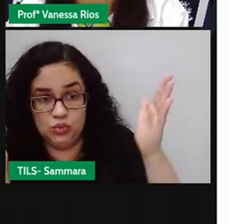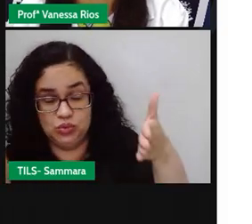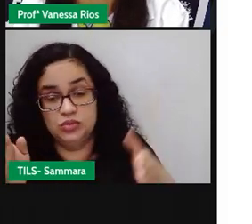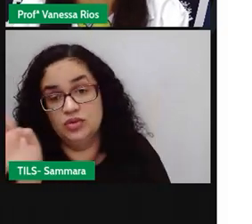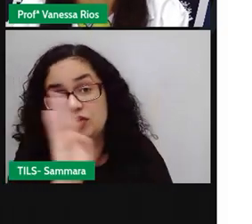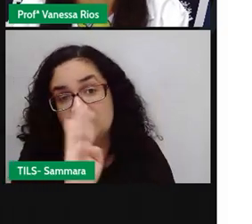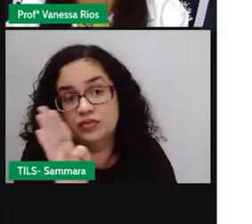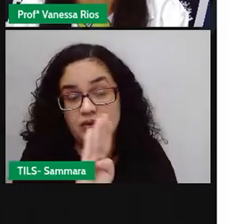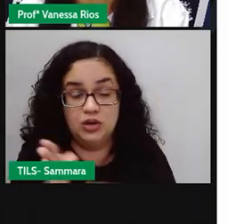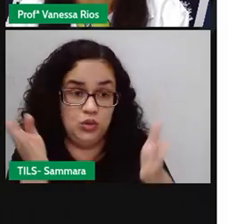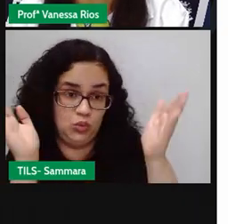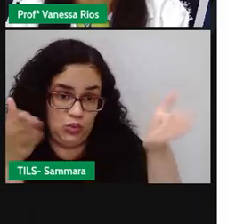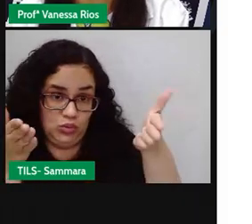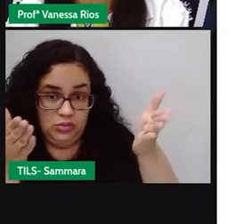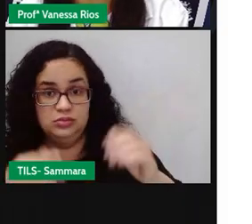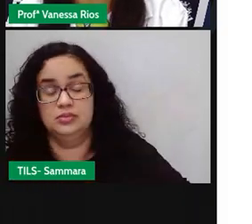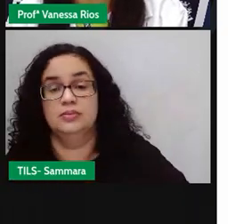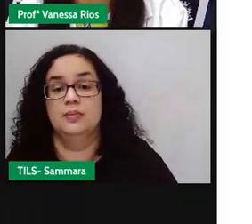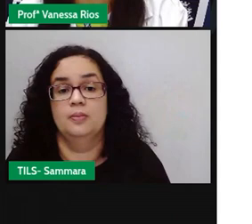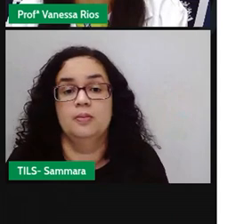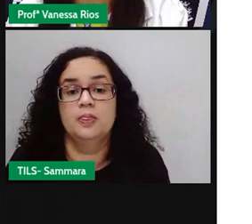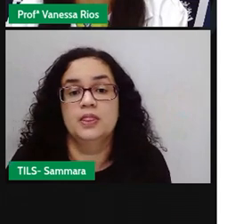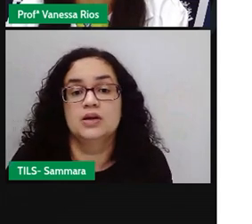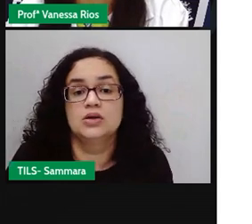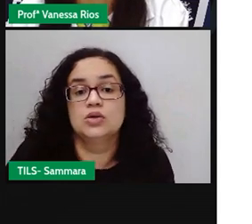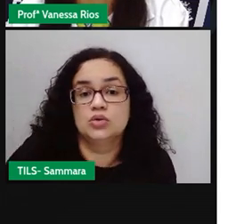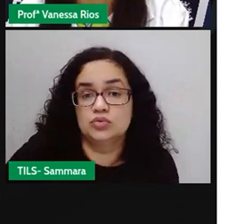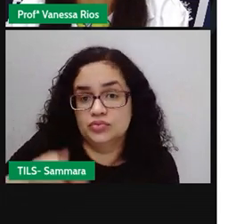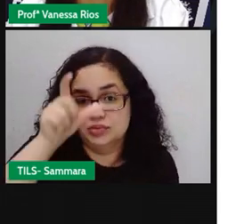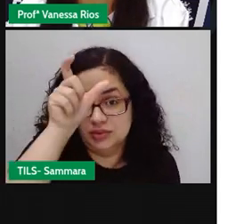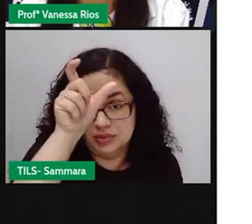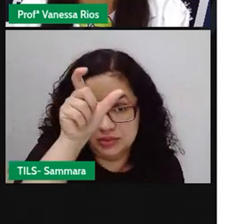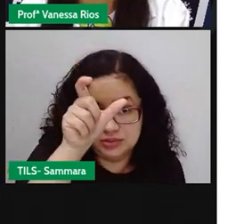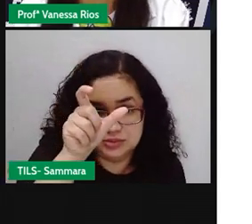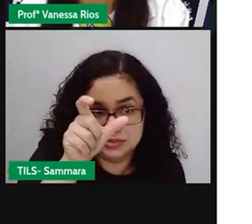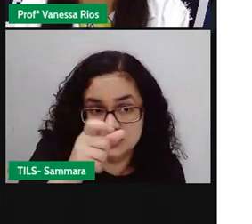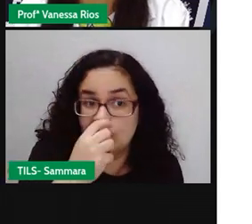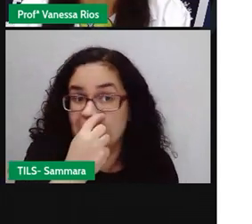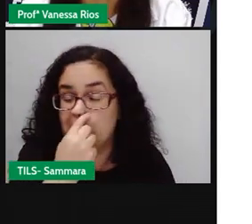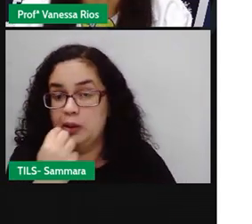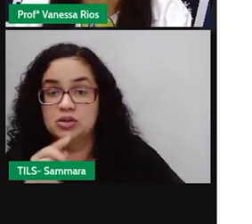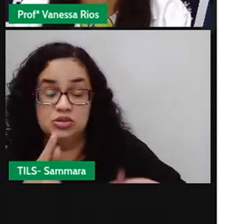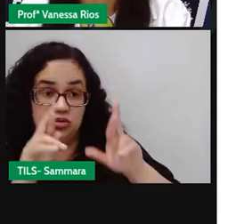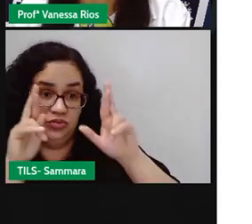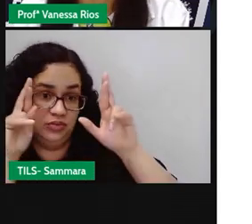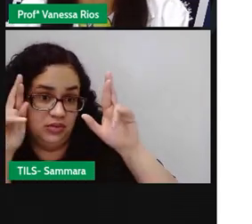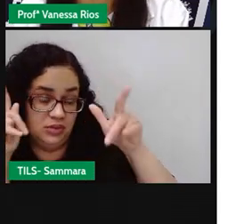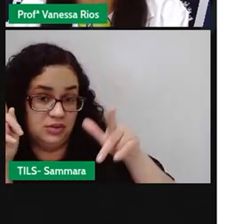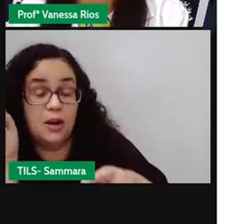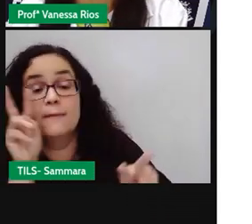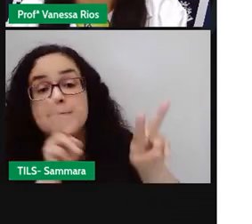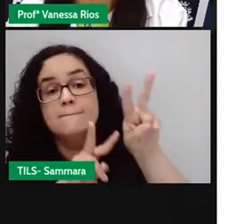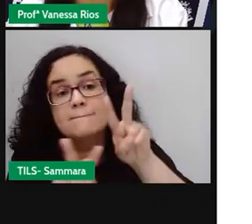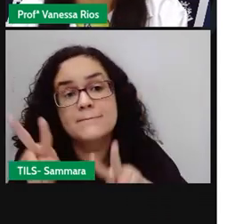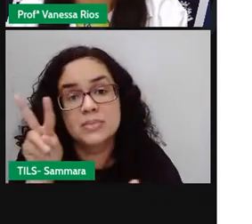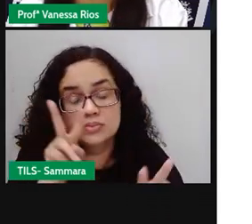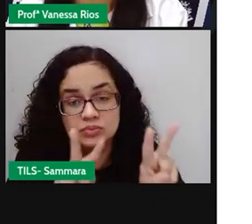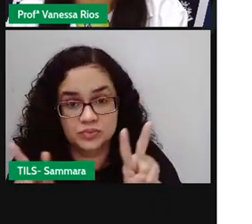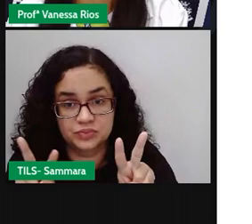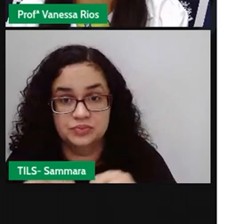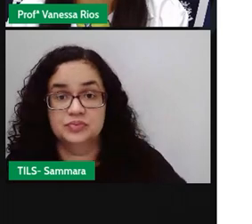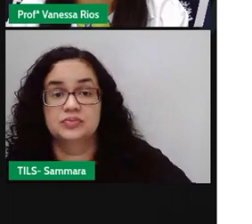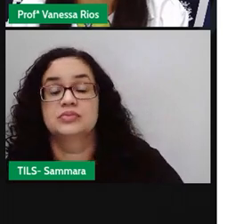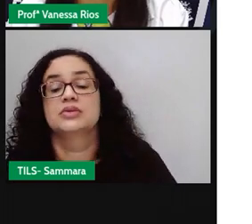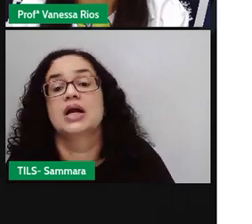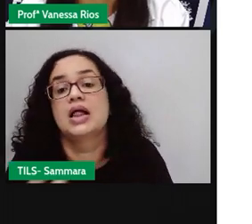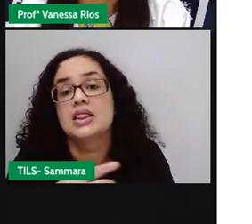nossa videoaula de hoje. E a Pro trouxe essa imagem aqui com objetos diferentes para a gente observar.